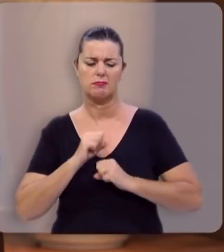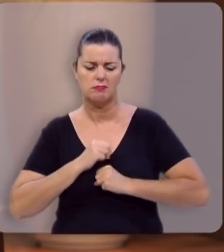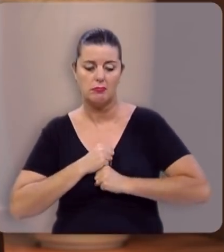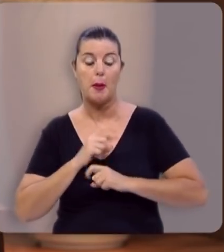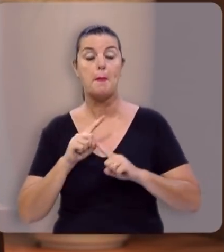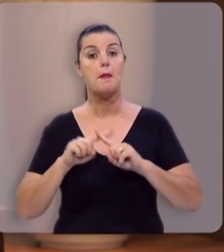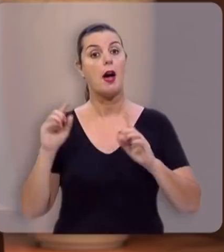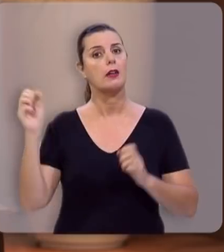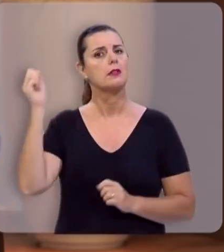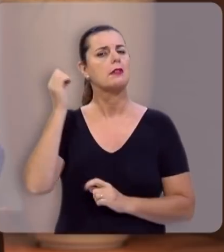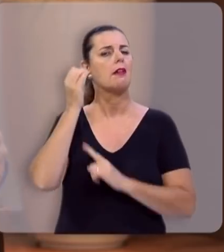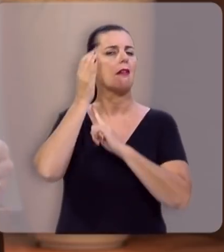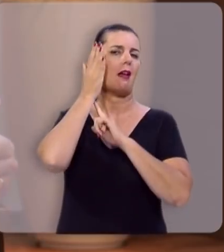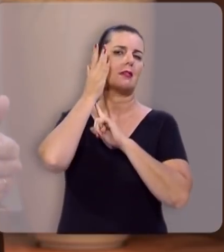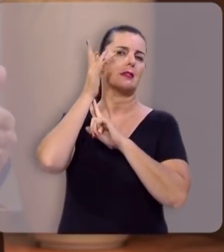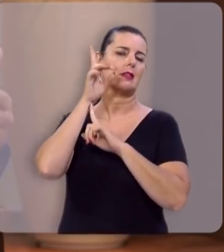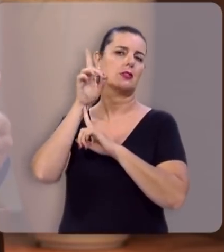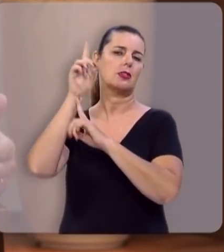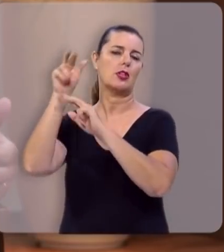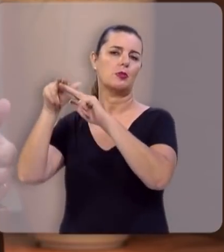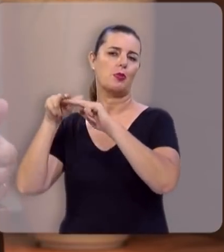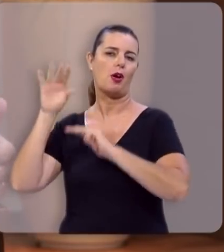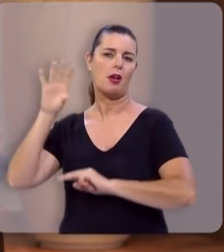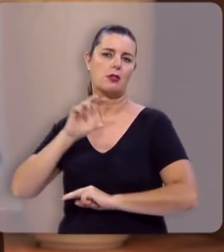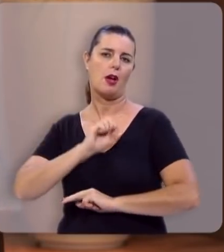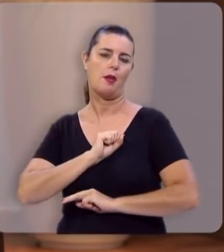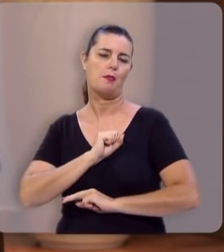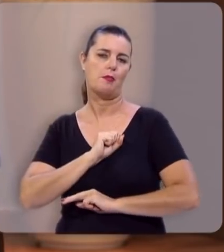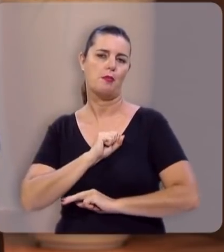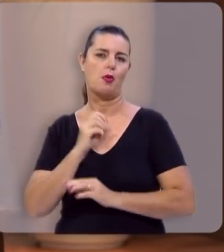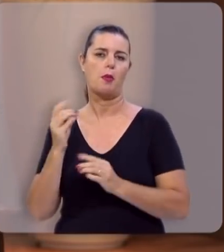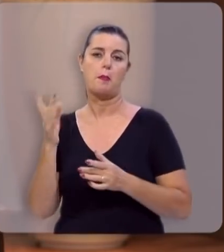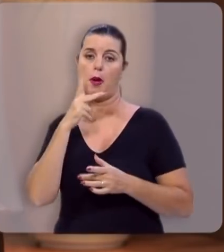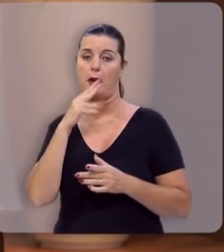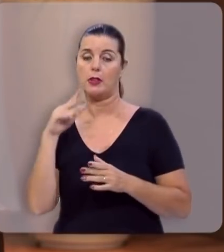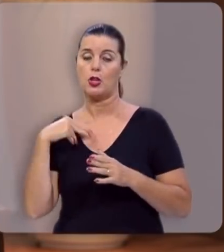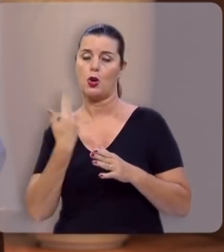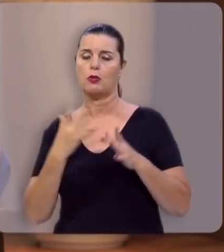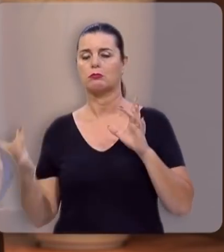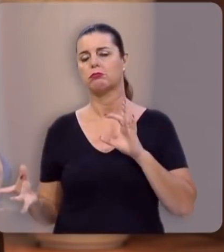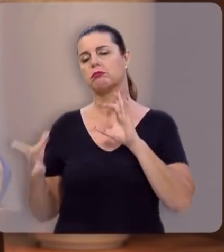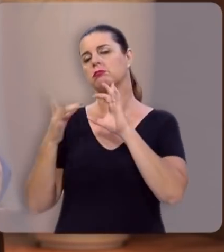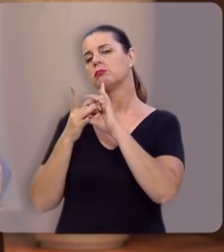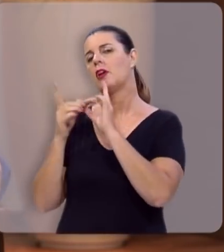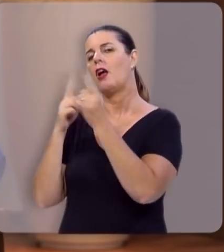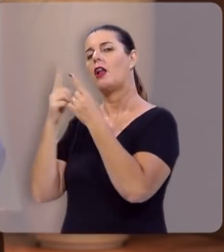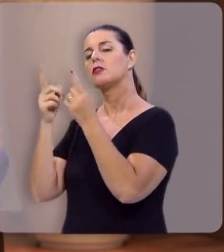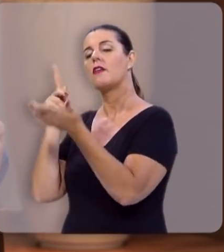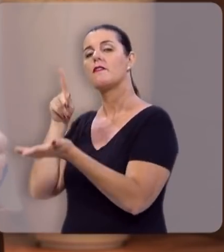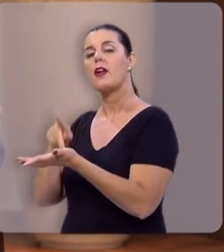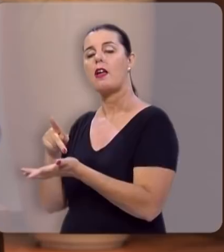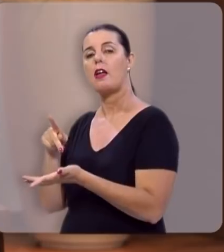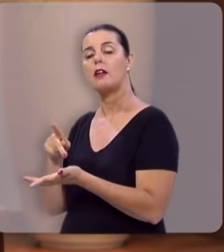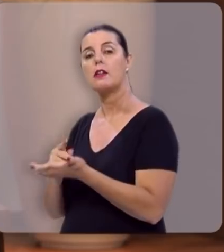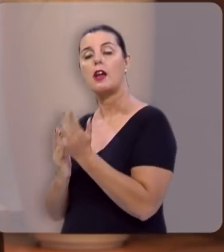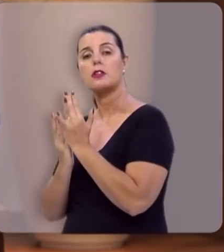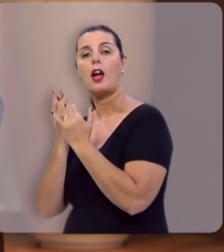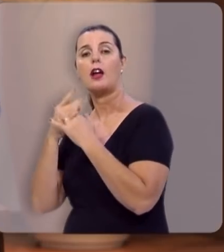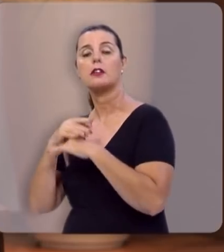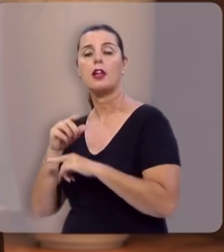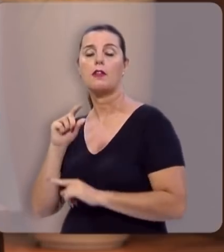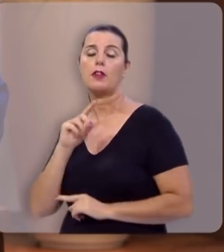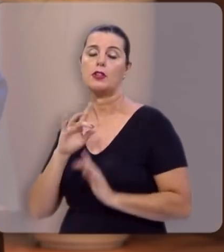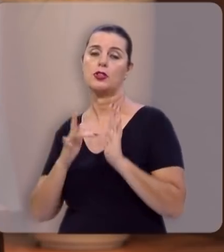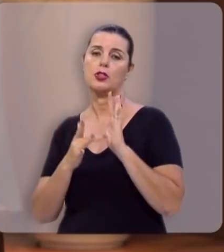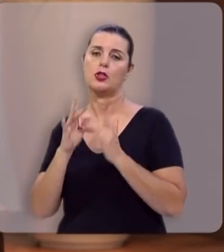consternados, mas graciosamente, por amor, ele nos traz de volta para um relacionamento real por meio